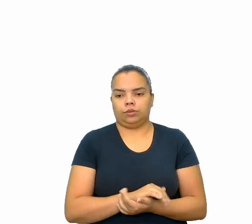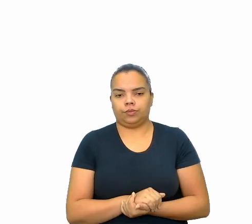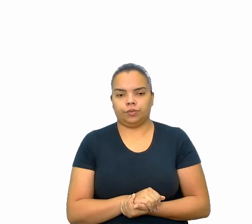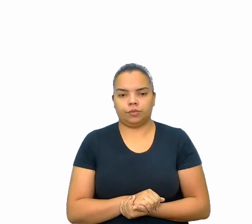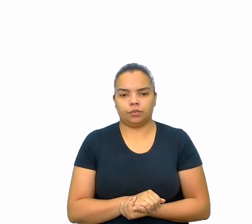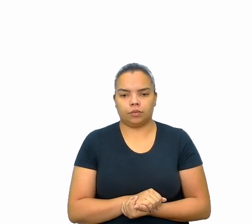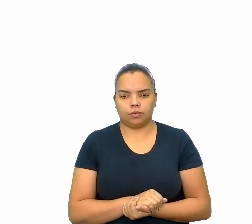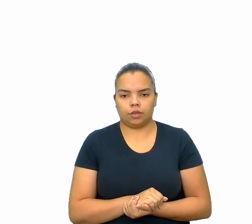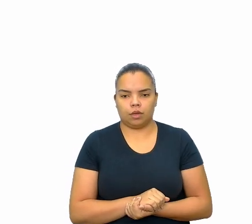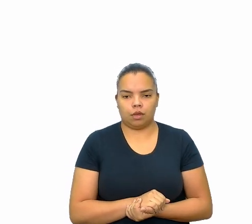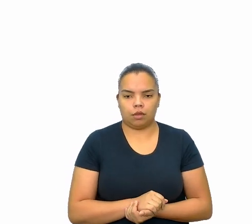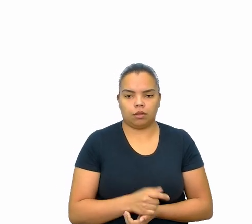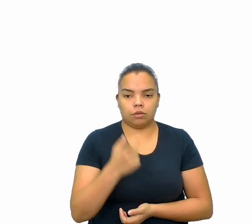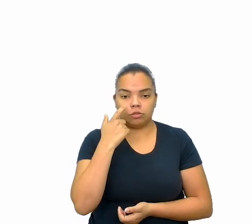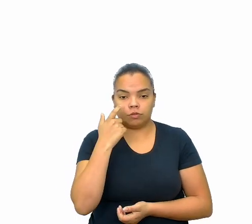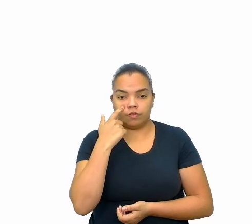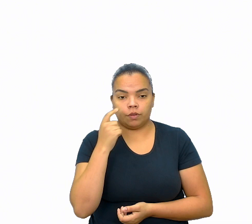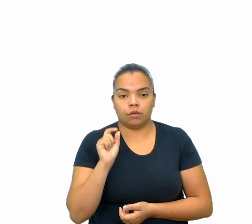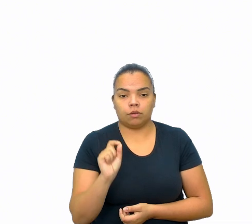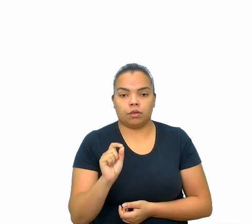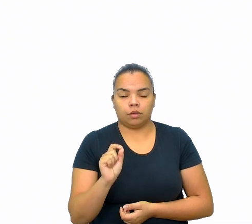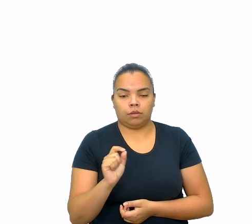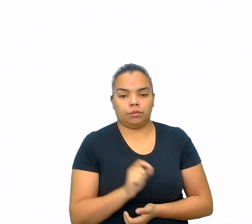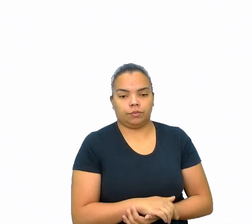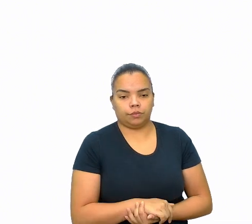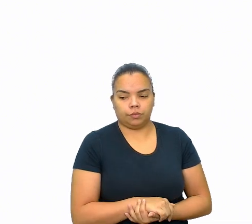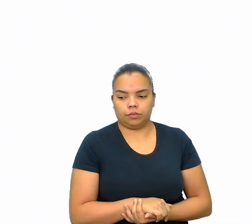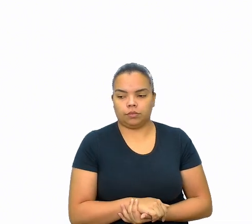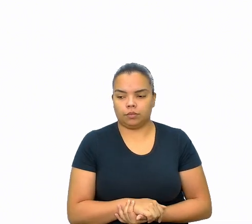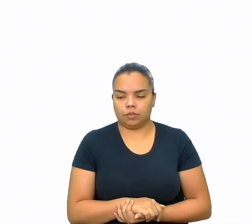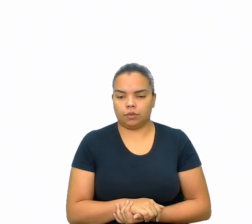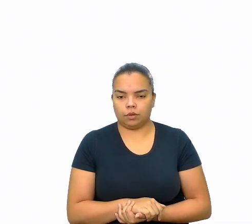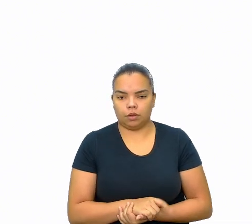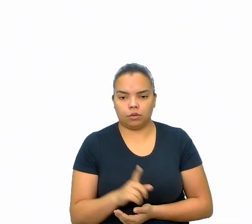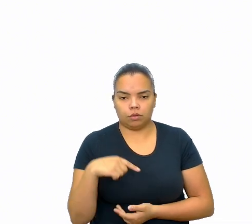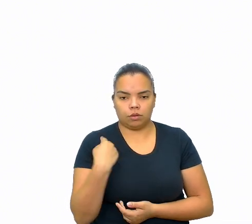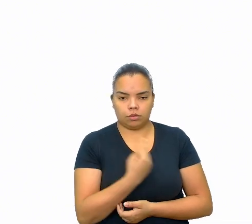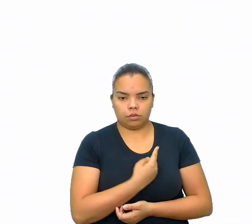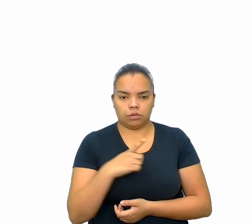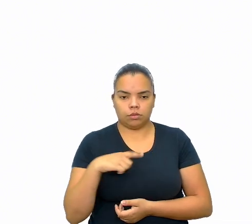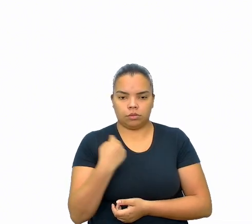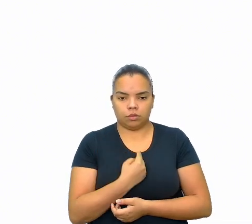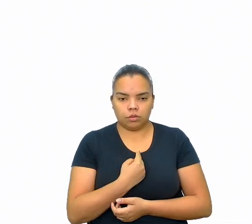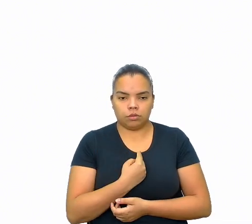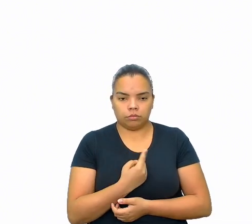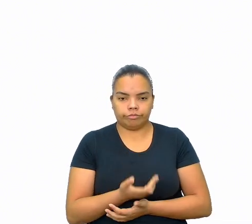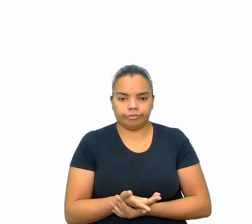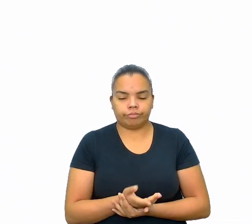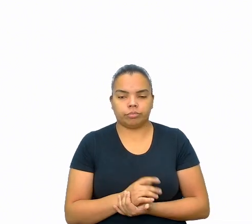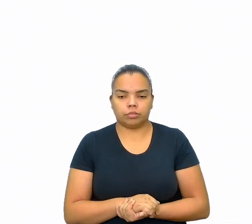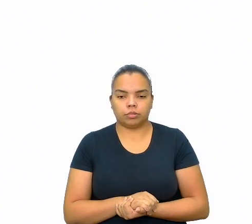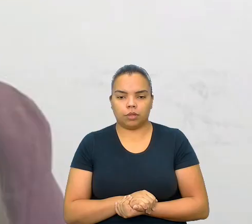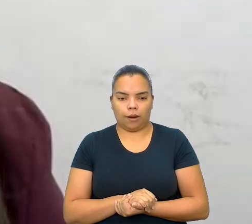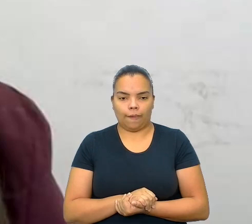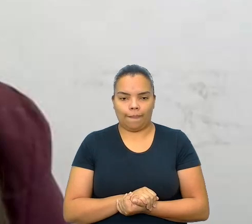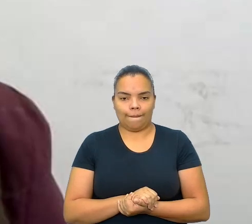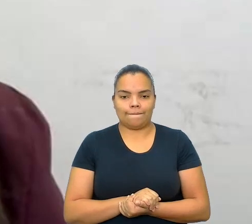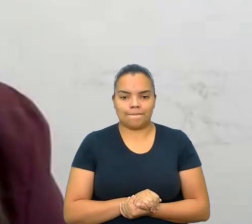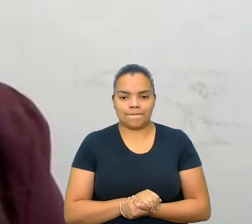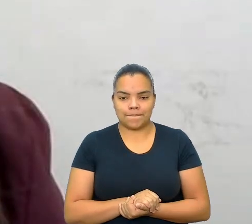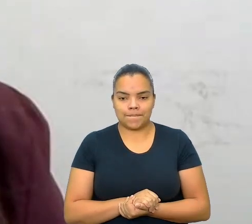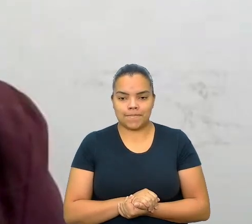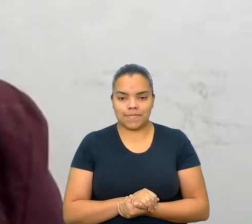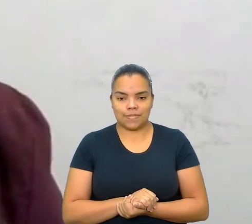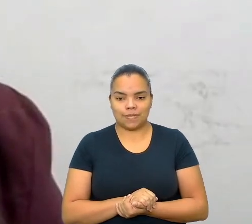Então, a gente vai recuperar aqui no nosso percurso, né, a